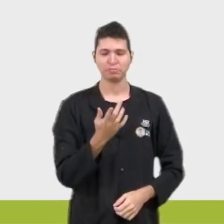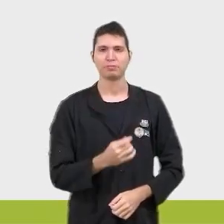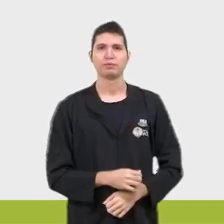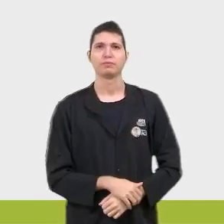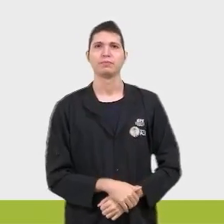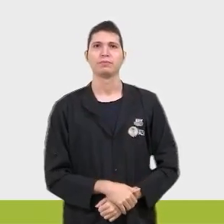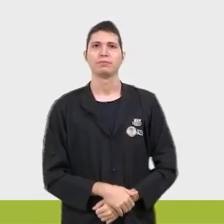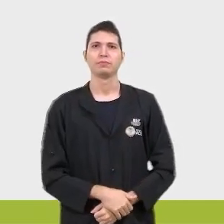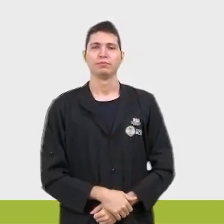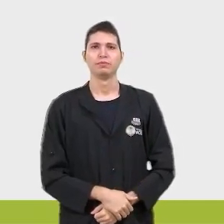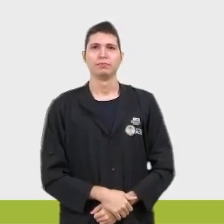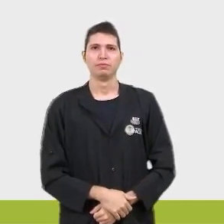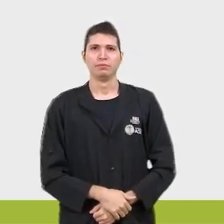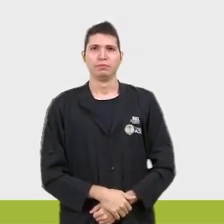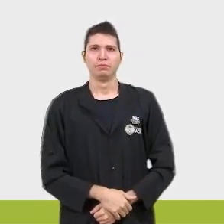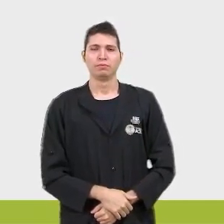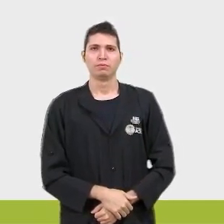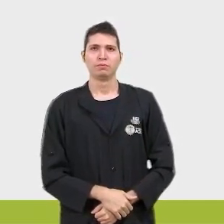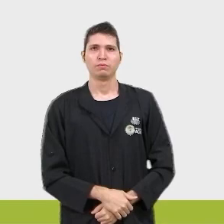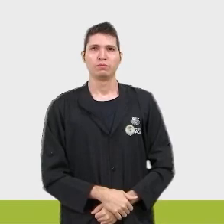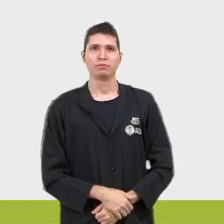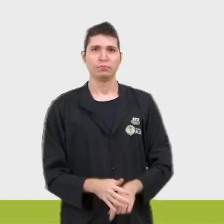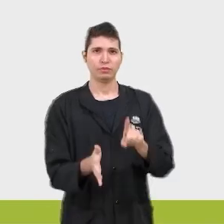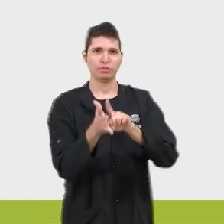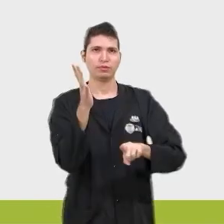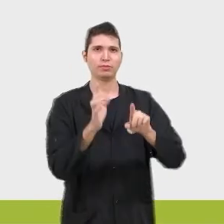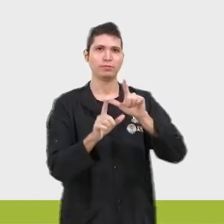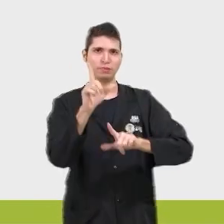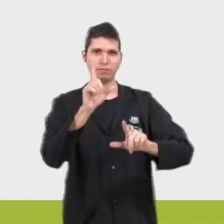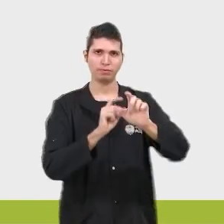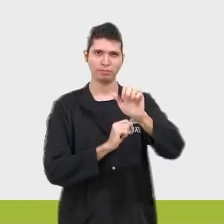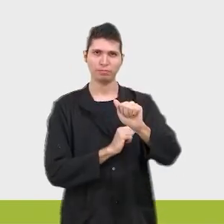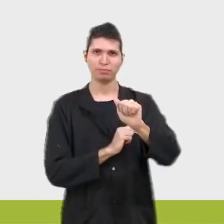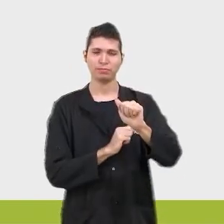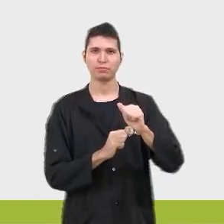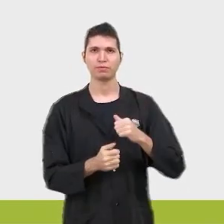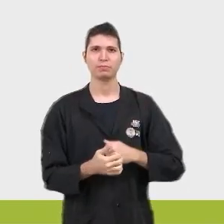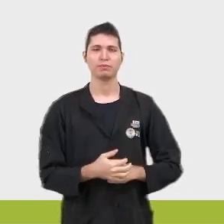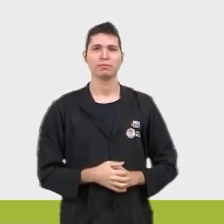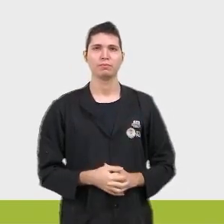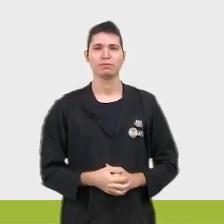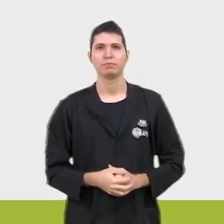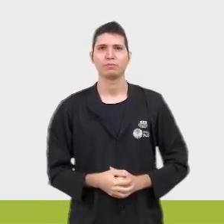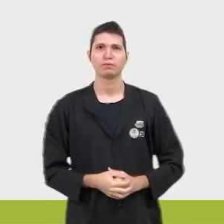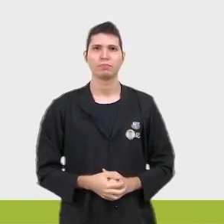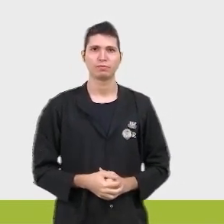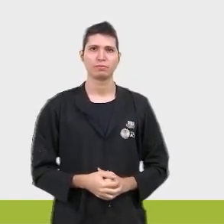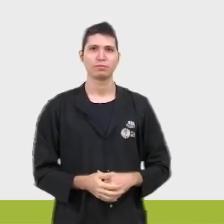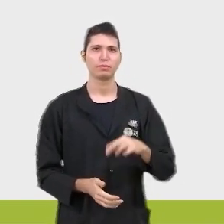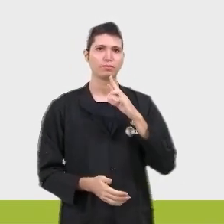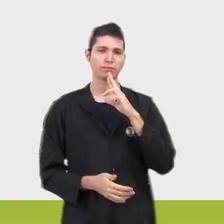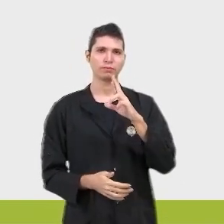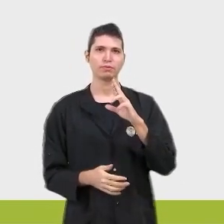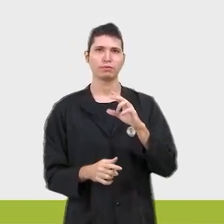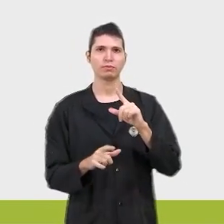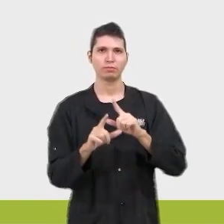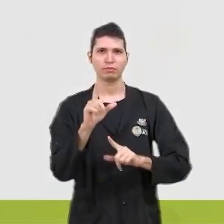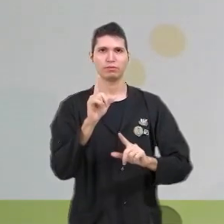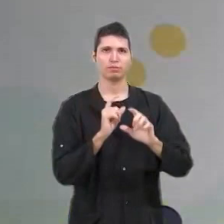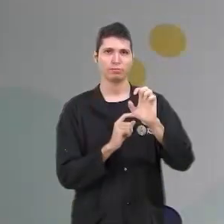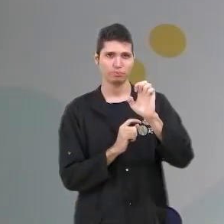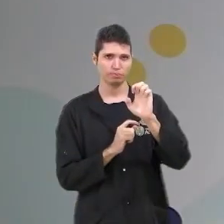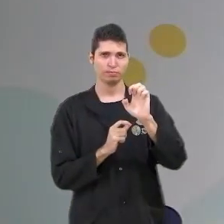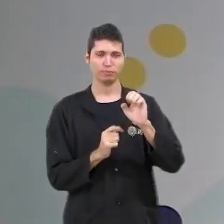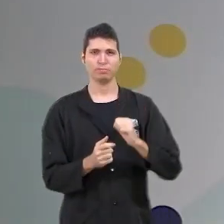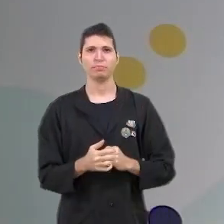não imagino que seja a letra A, não. Eu vou apagar ela aqui também. Mas vamos lá. Resposta, letra E.